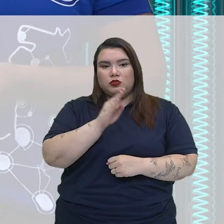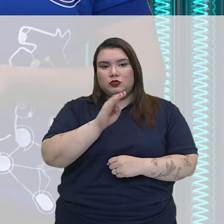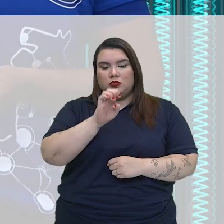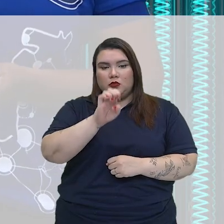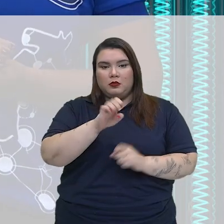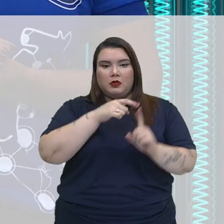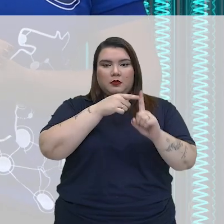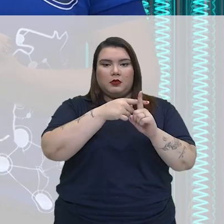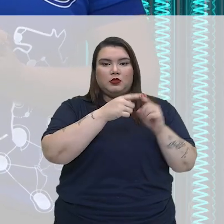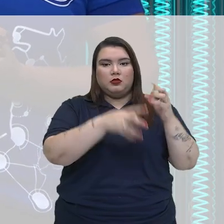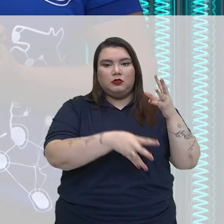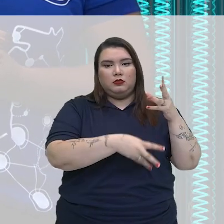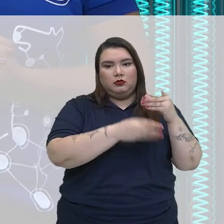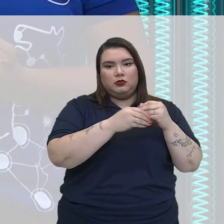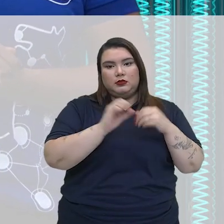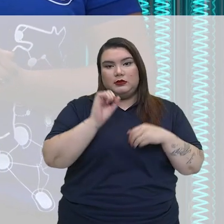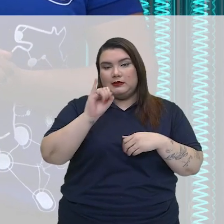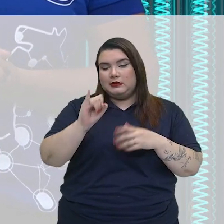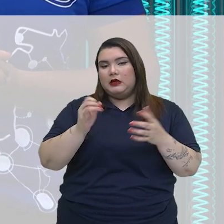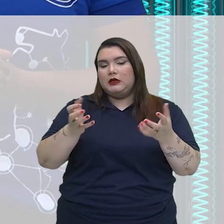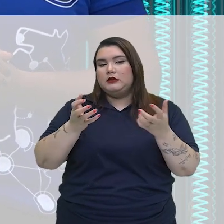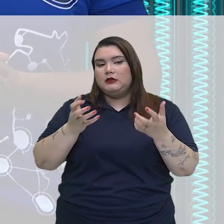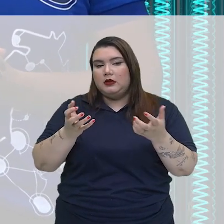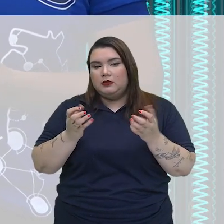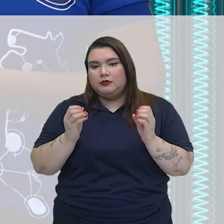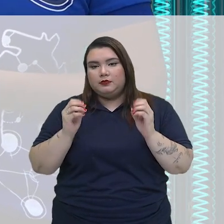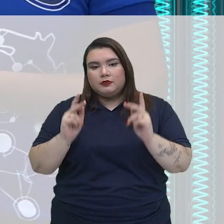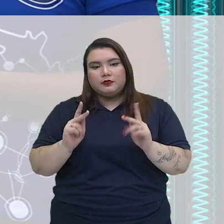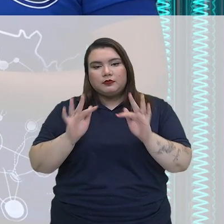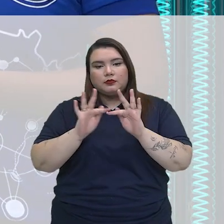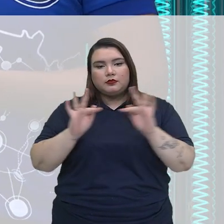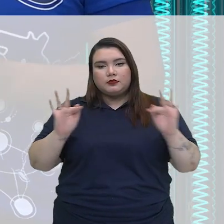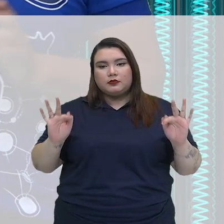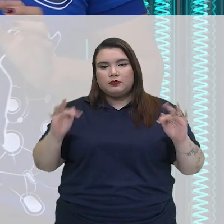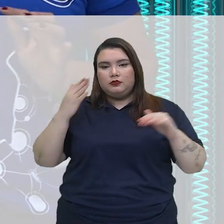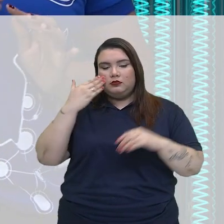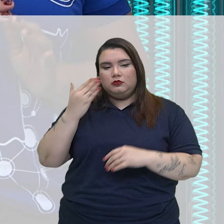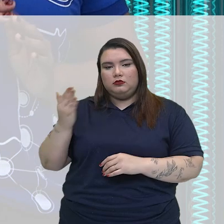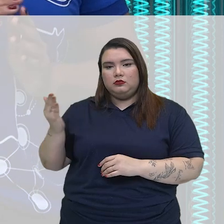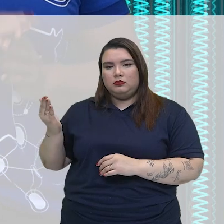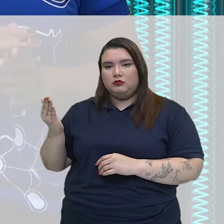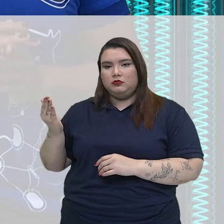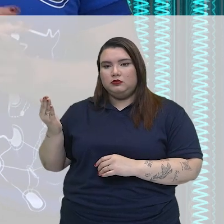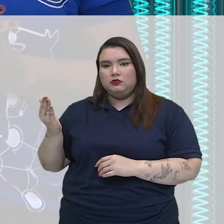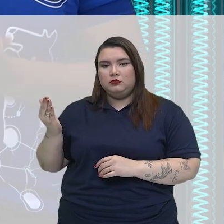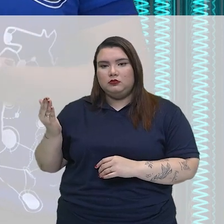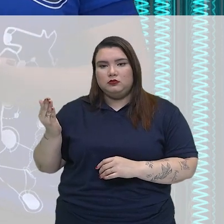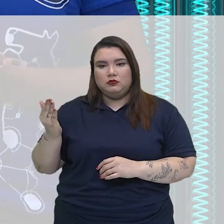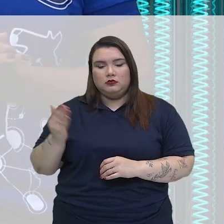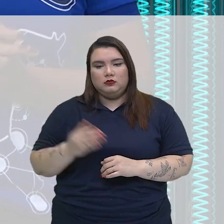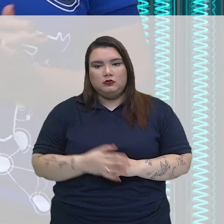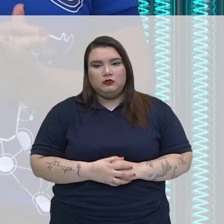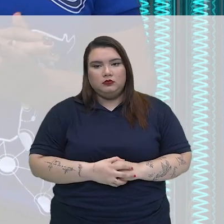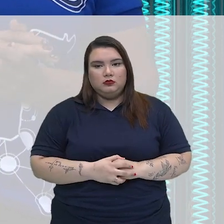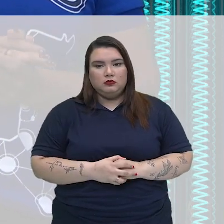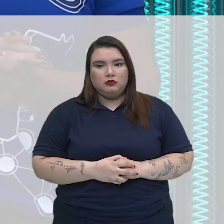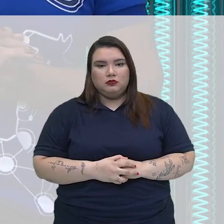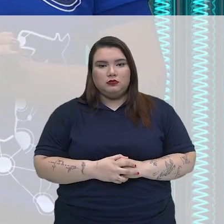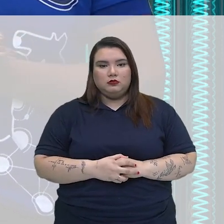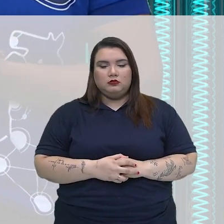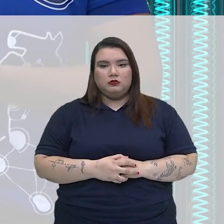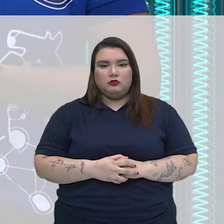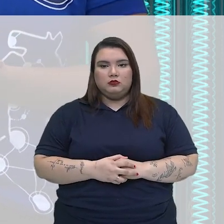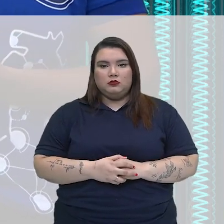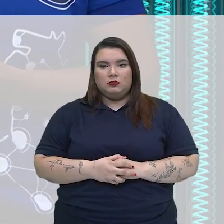e um complemento se vocês quiserem, certo? Aqui eu escrevi. She is tall. She